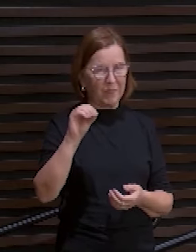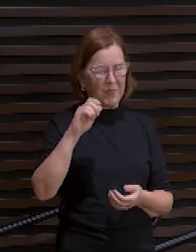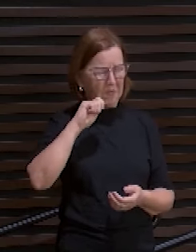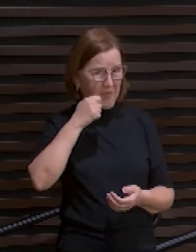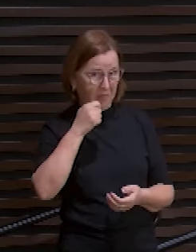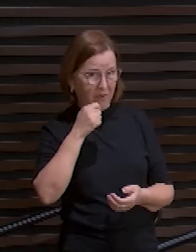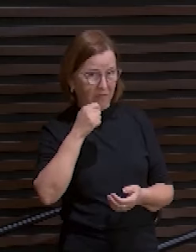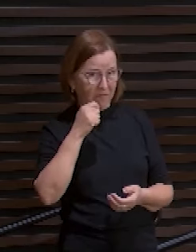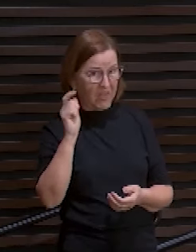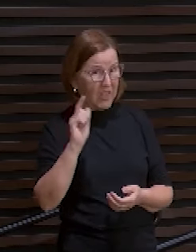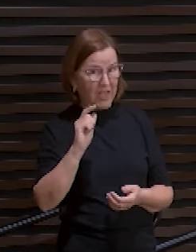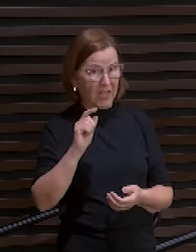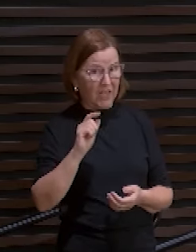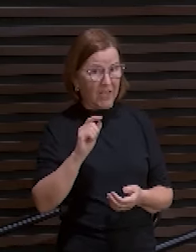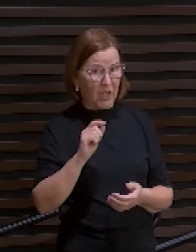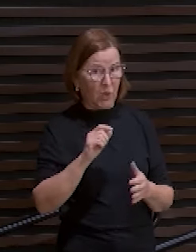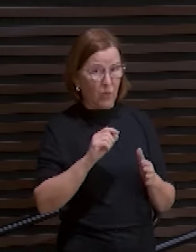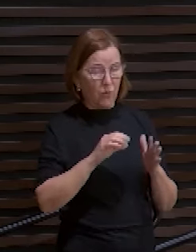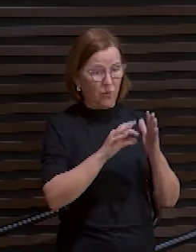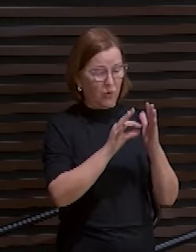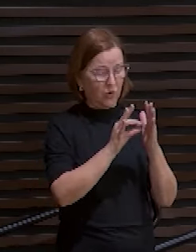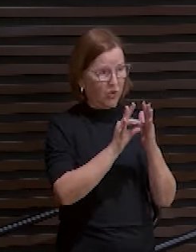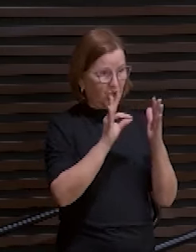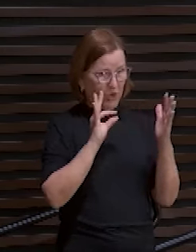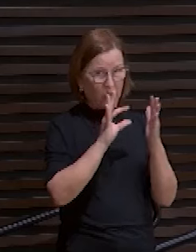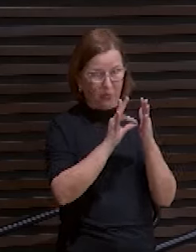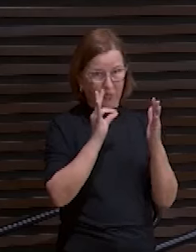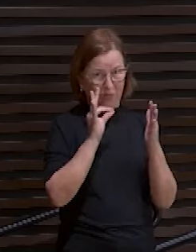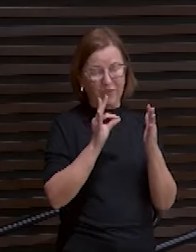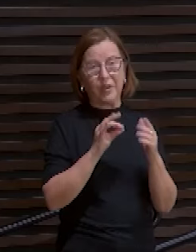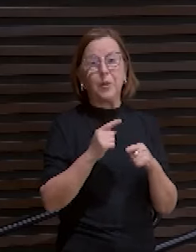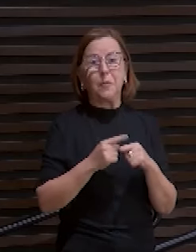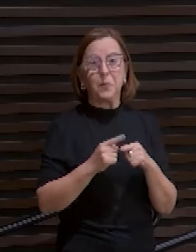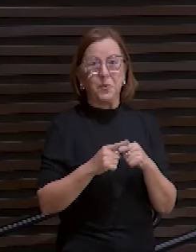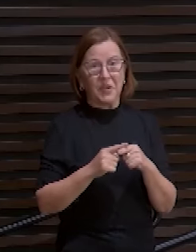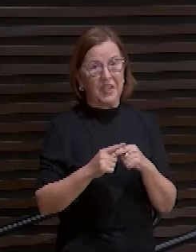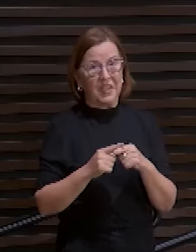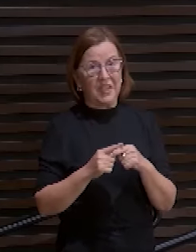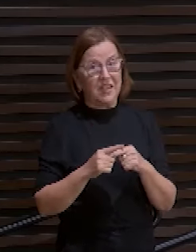por não é a natureza do Limão dá um suco de